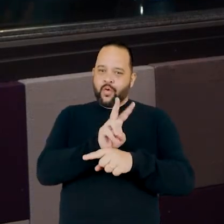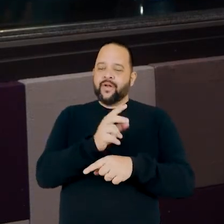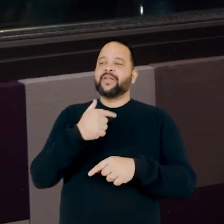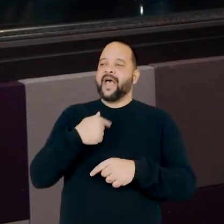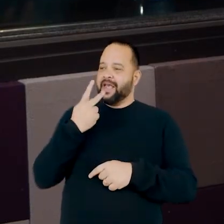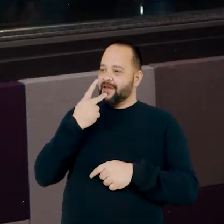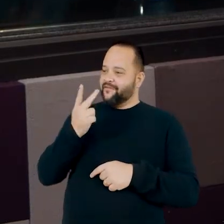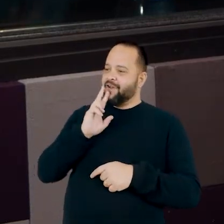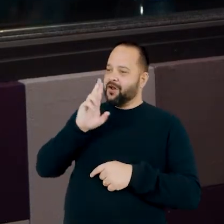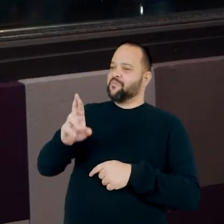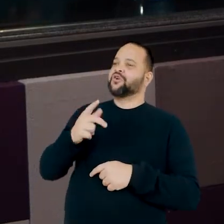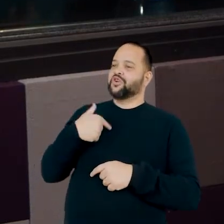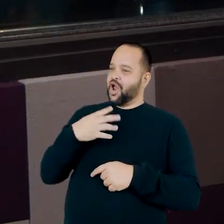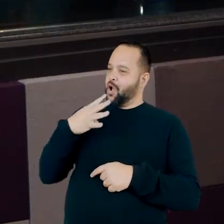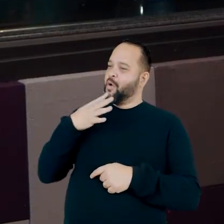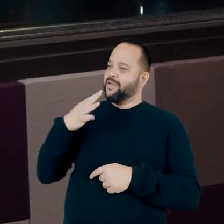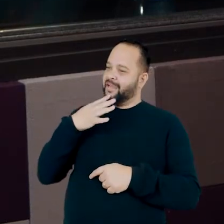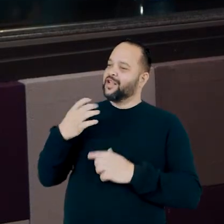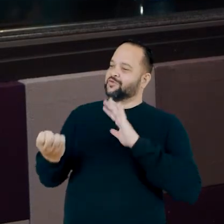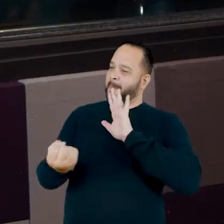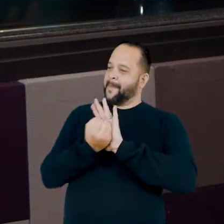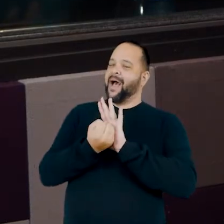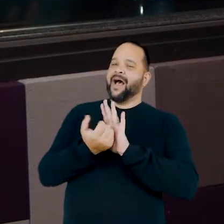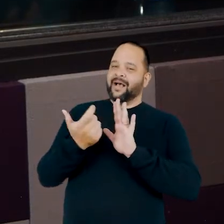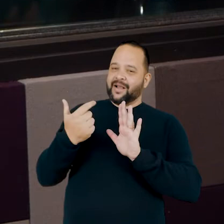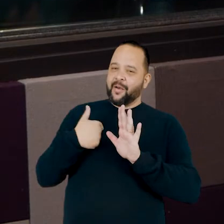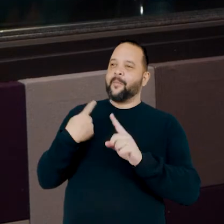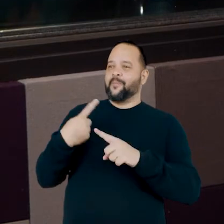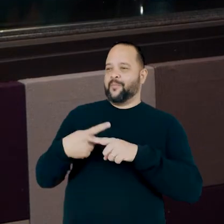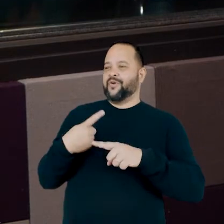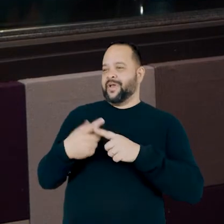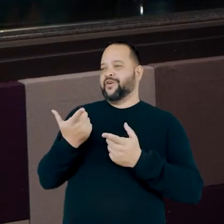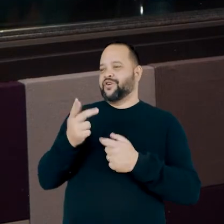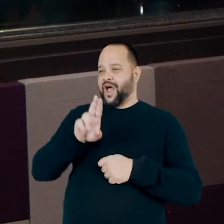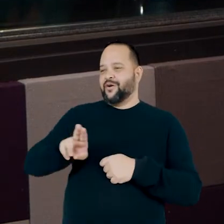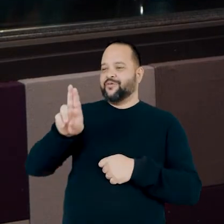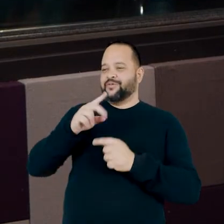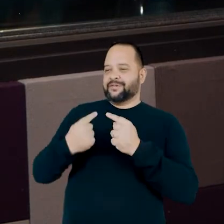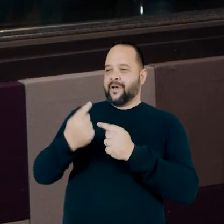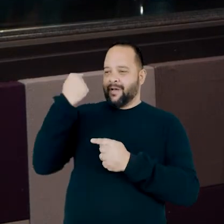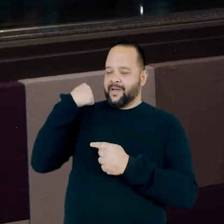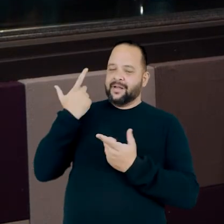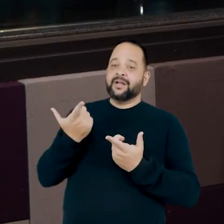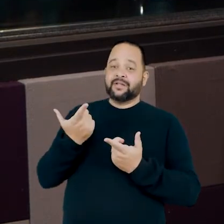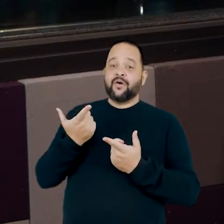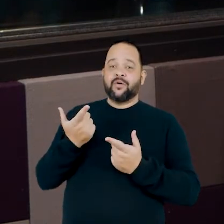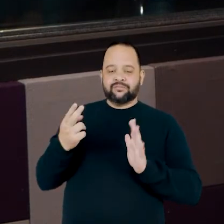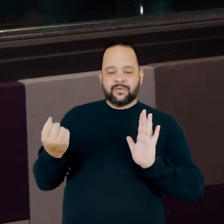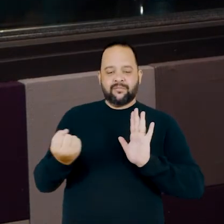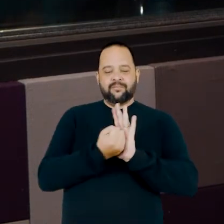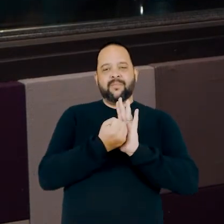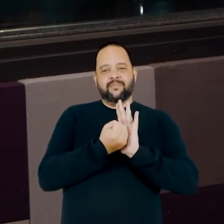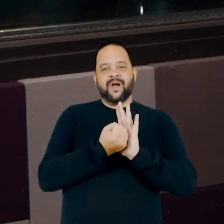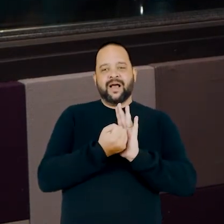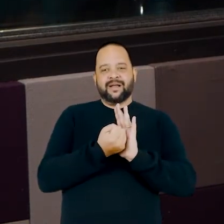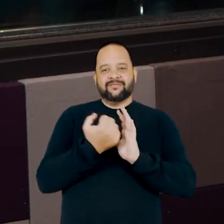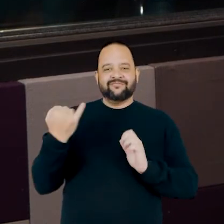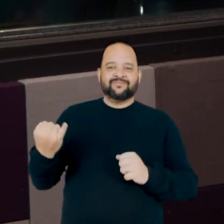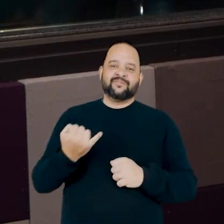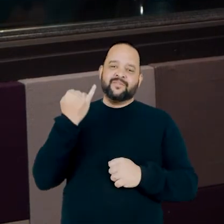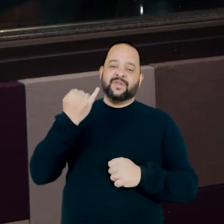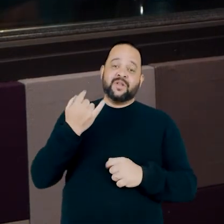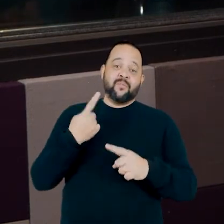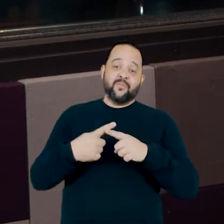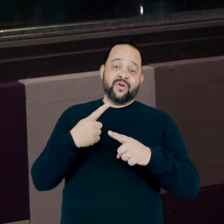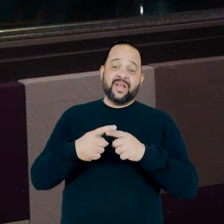técnica de áudio, né? Então, acaba, o nome ajuda muito, né? E a qualidade que a Churro entrega ajuda demais, né? Porque não